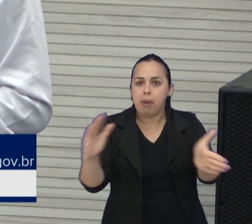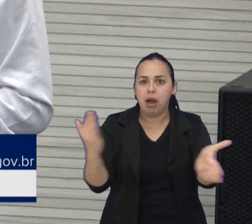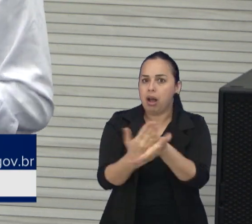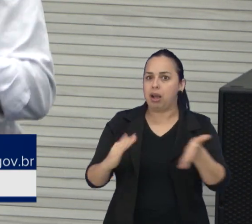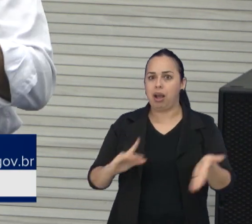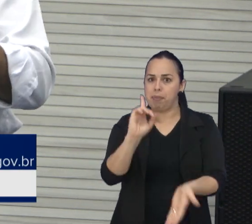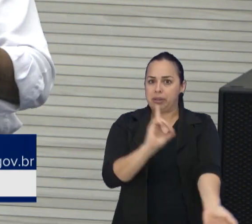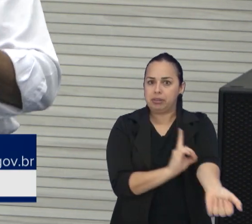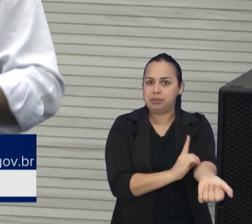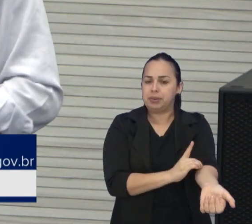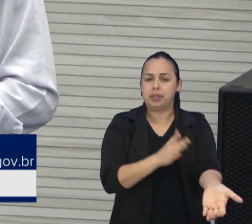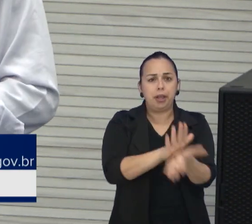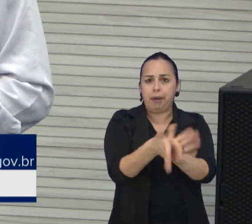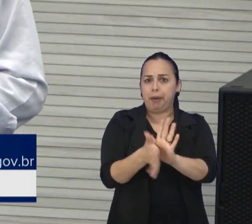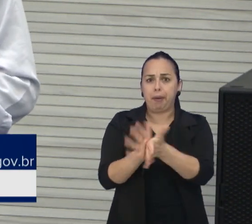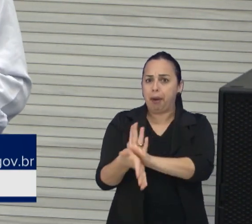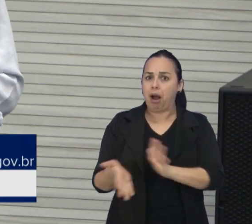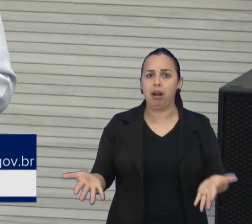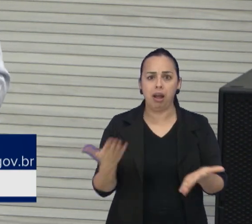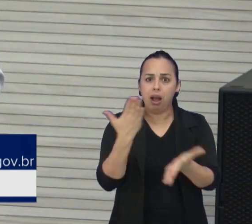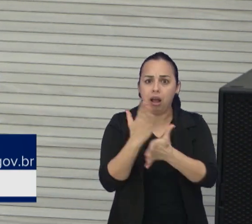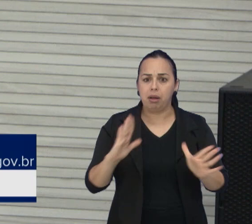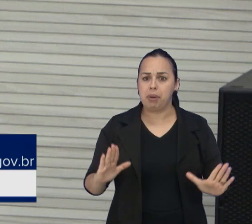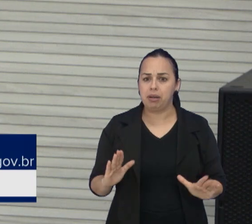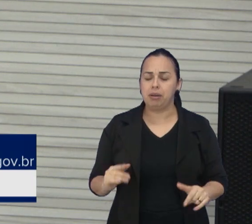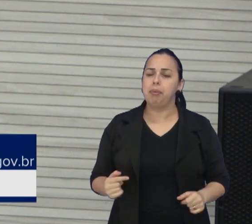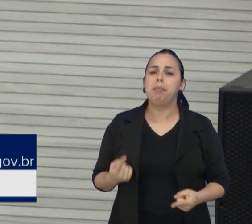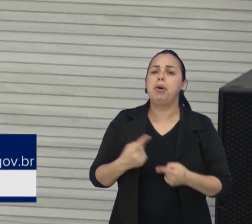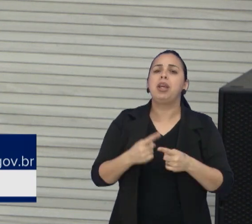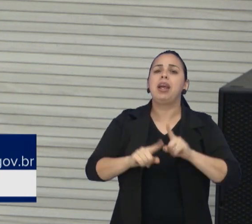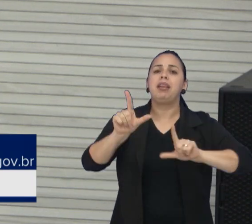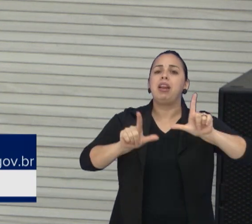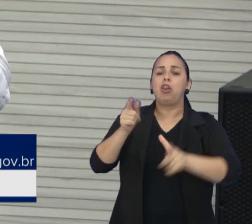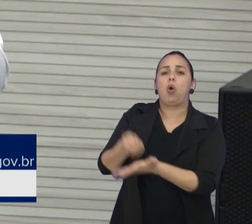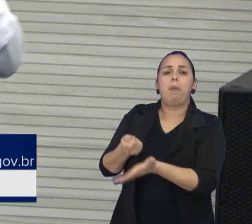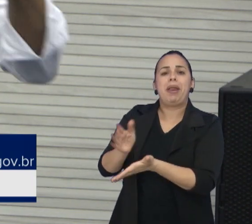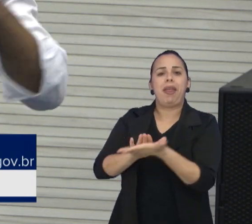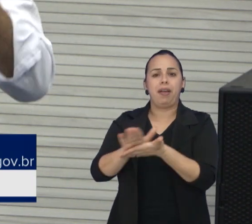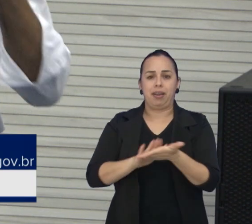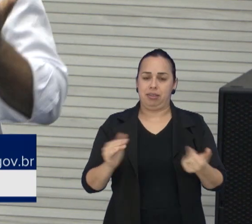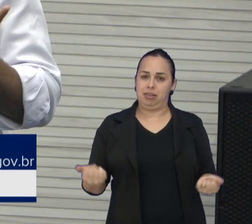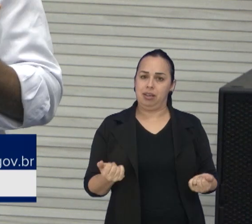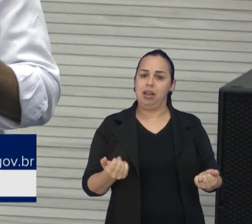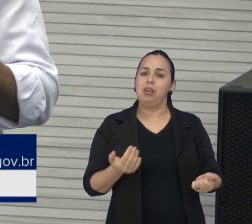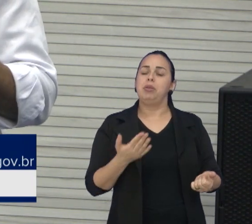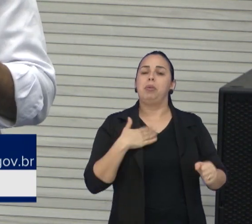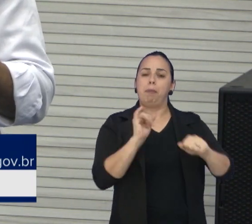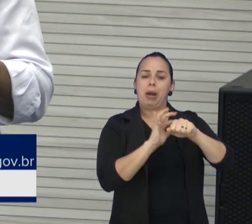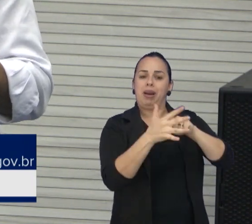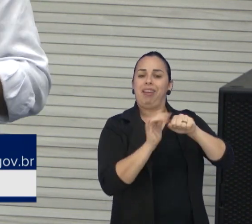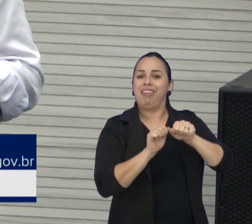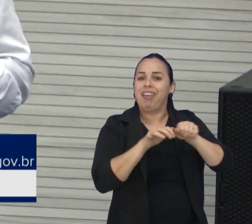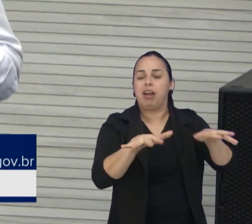esse mosquito, acabar com o mosquito, não é? A Covid era algo que estava no ar.